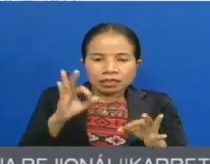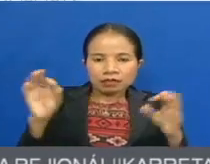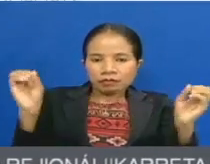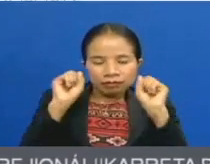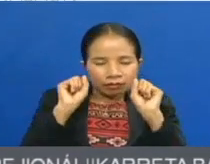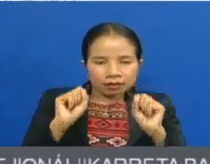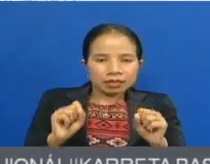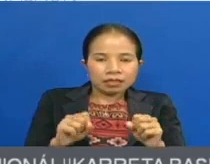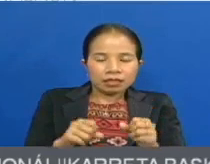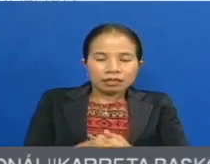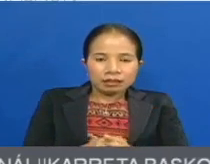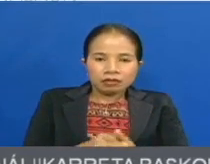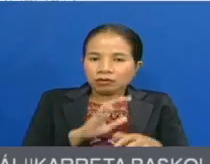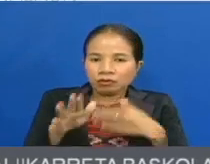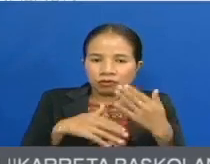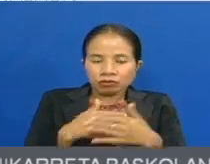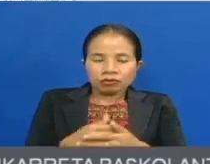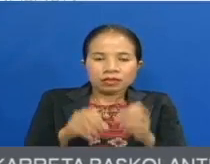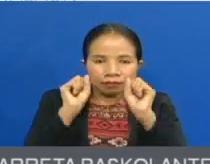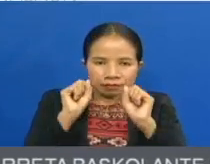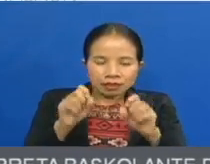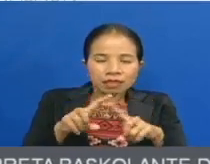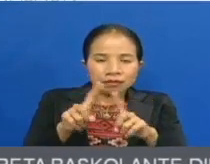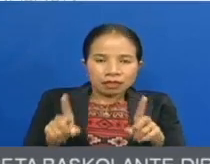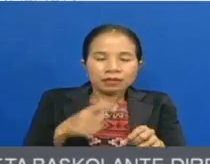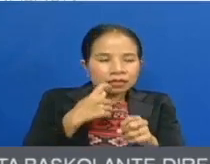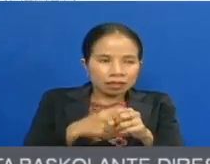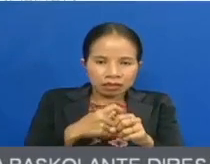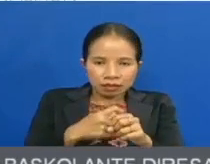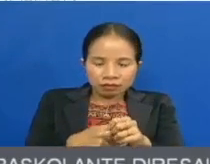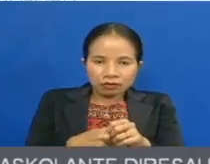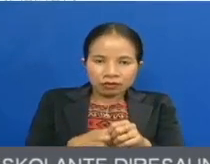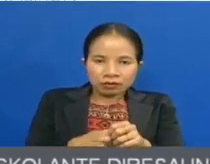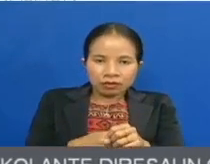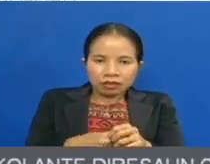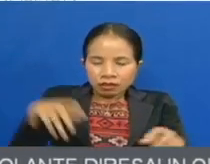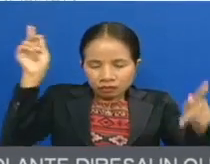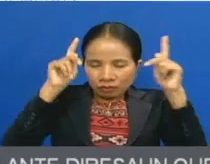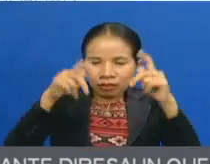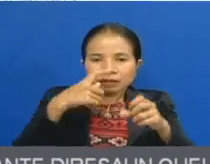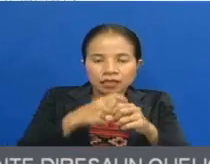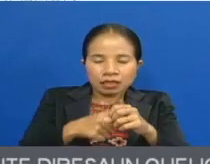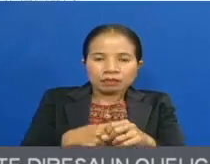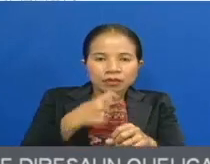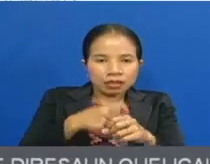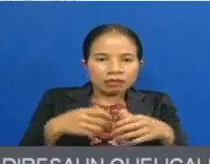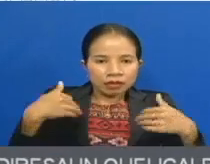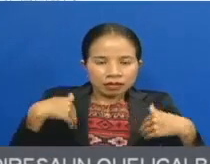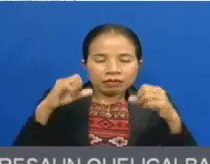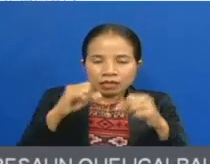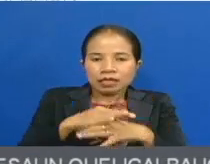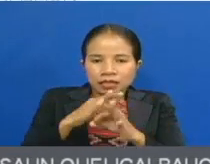impossível. Quando então maroma, bota tudo sempre possível. Mas com o tempo, é, e não é quando questão de tempo, né? Se há meu tempo, já está, e não é para